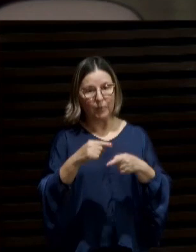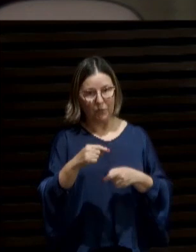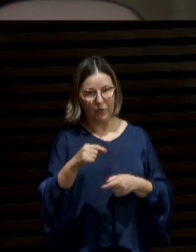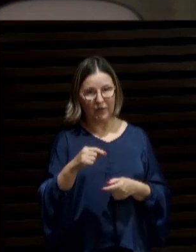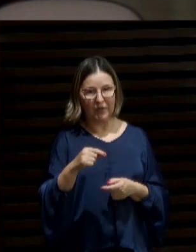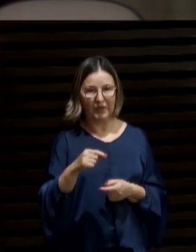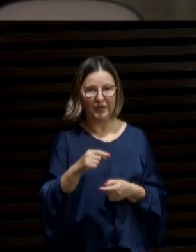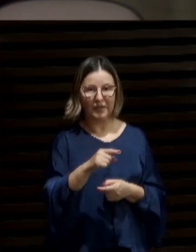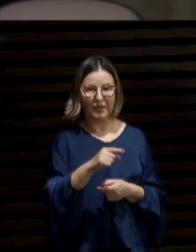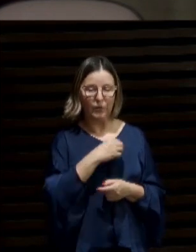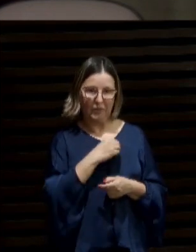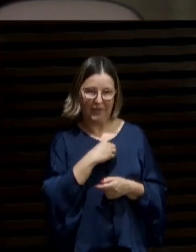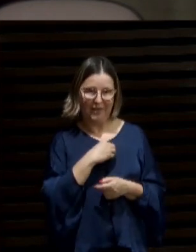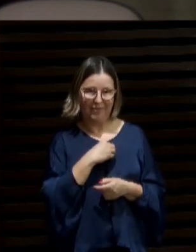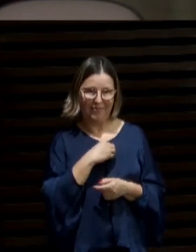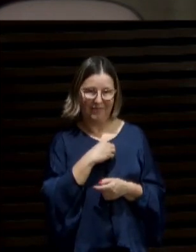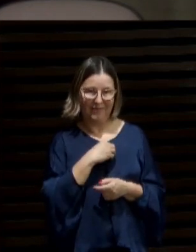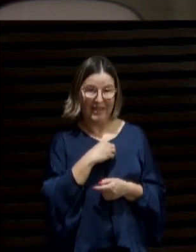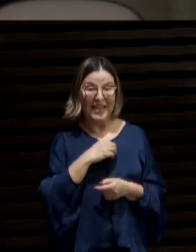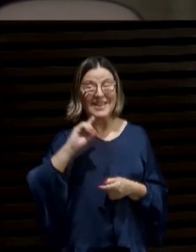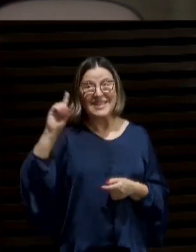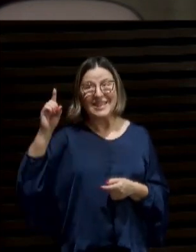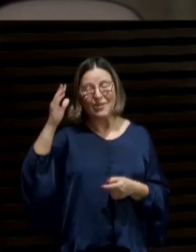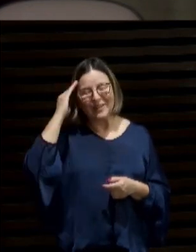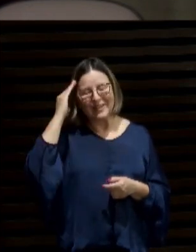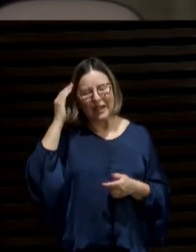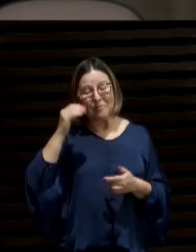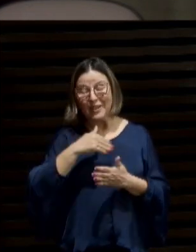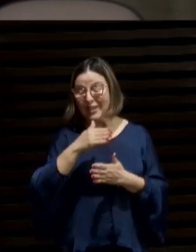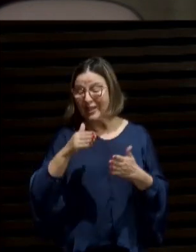Deus sabe todas as coisas antes que tudo exista.